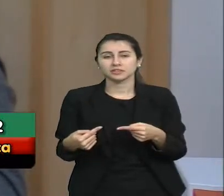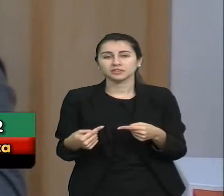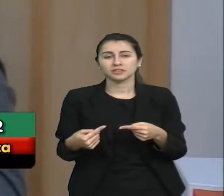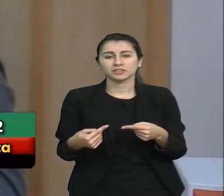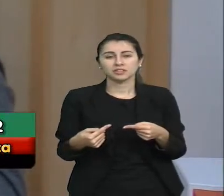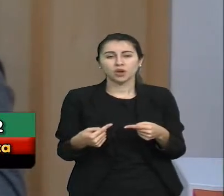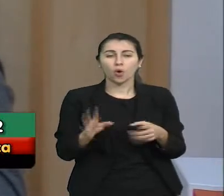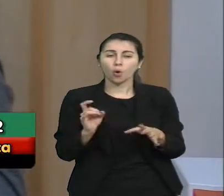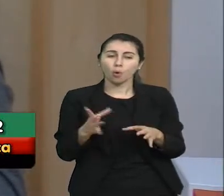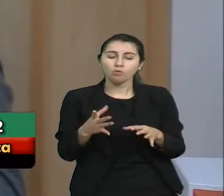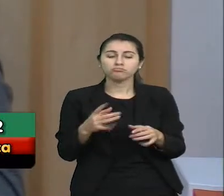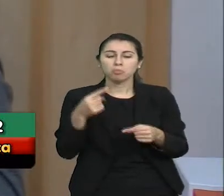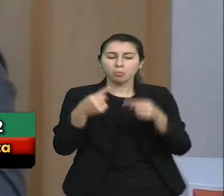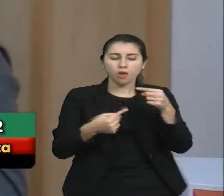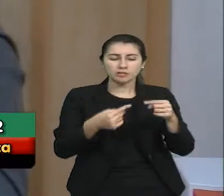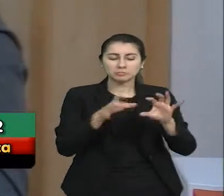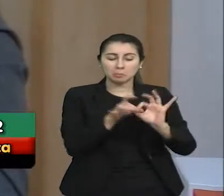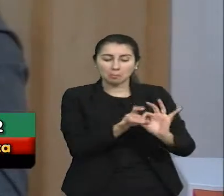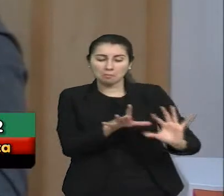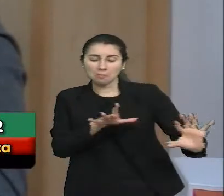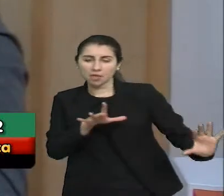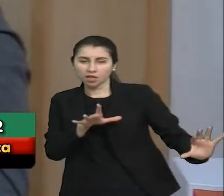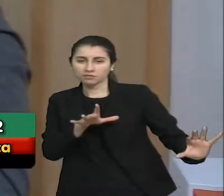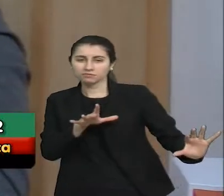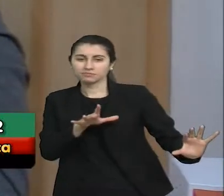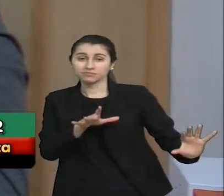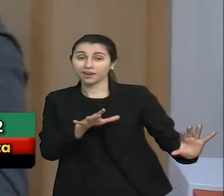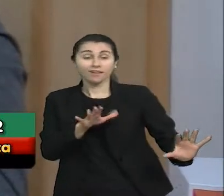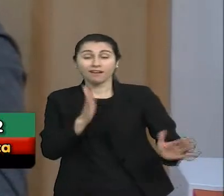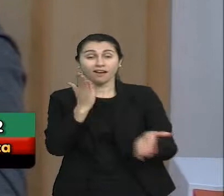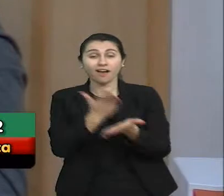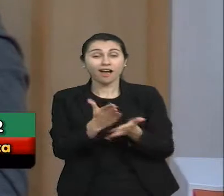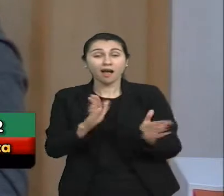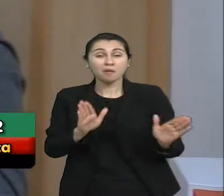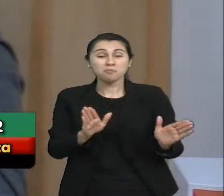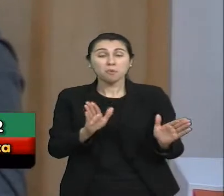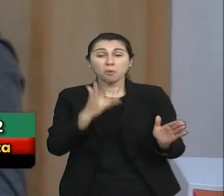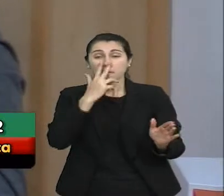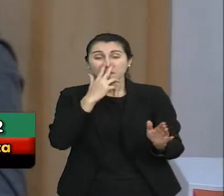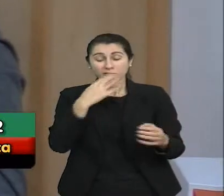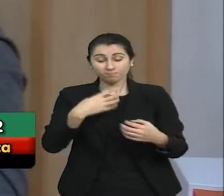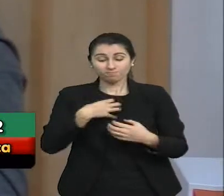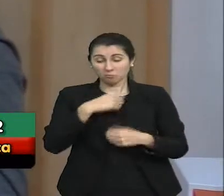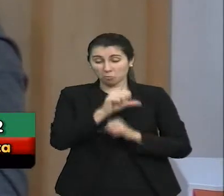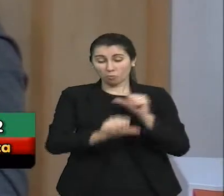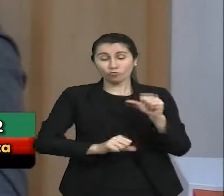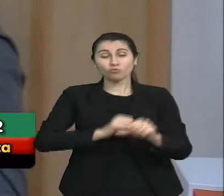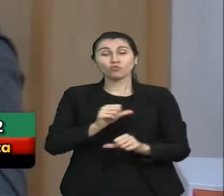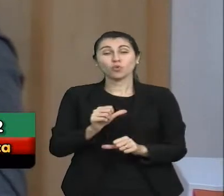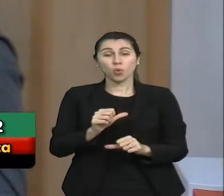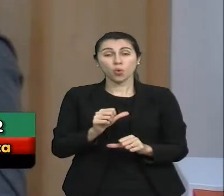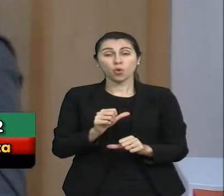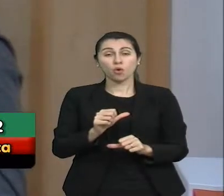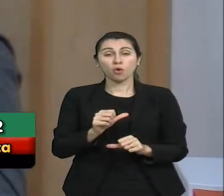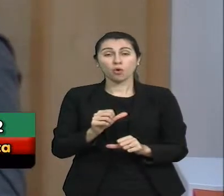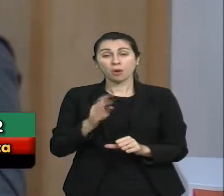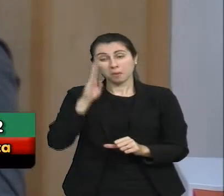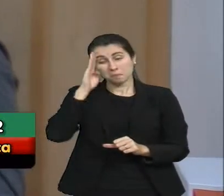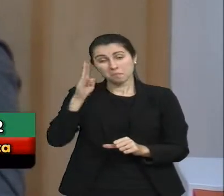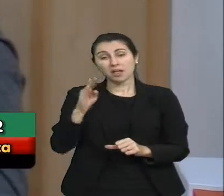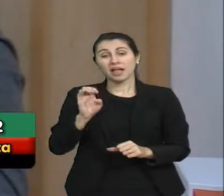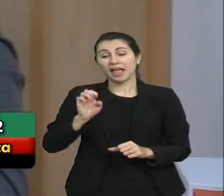desligamento da política, e acabaram deixando-se tomar pelo ego ou